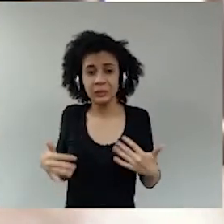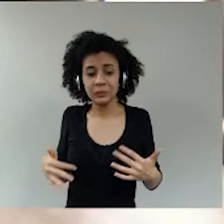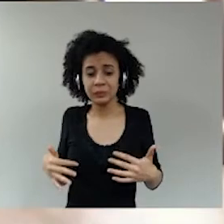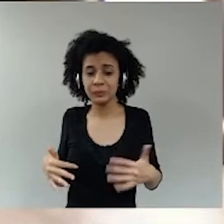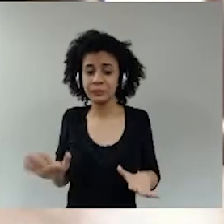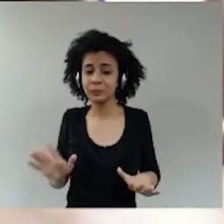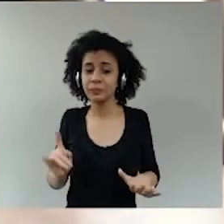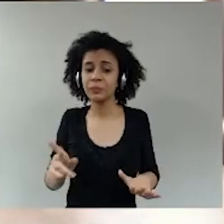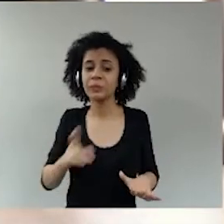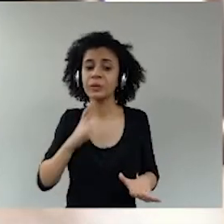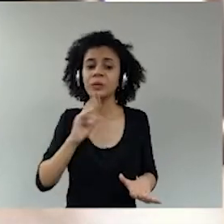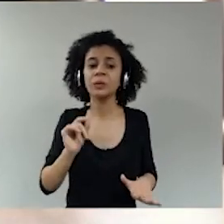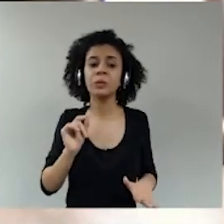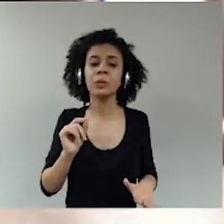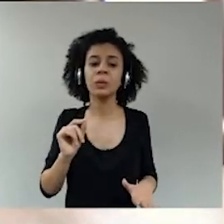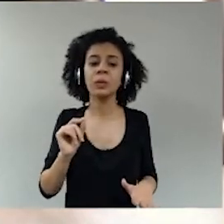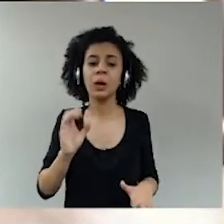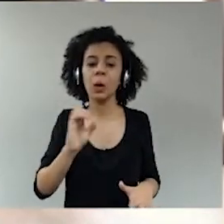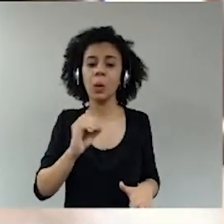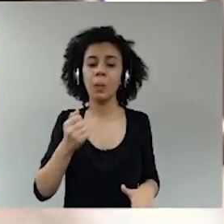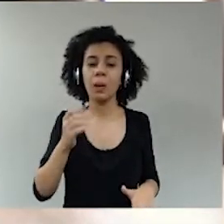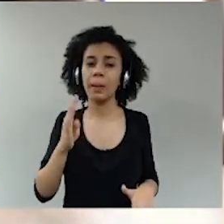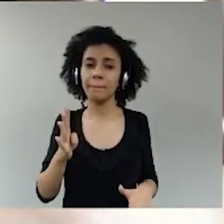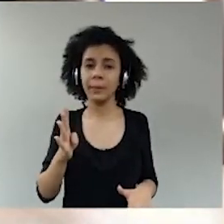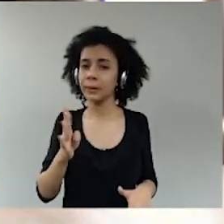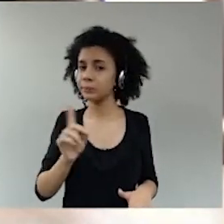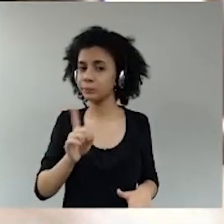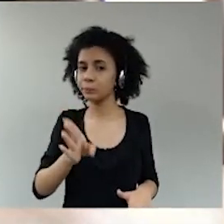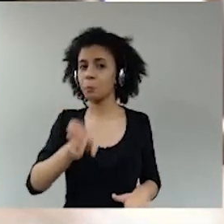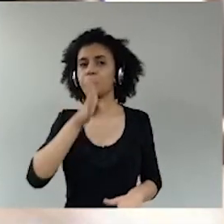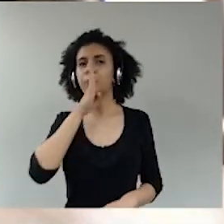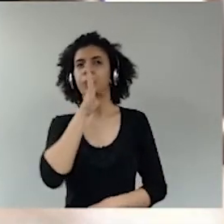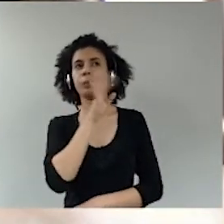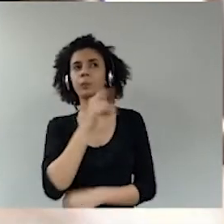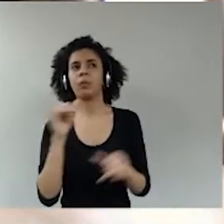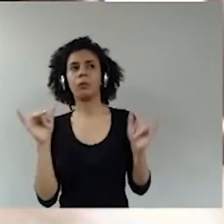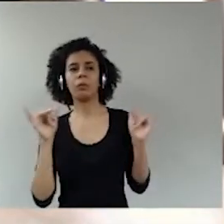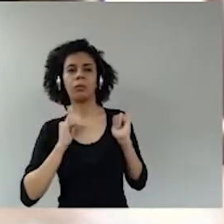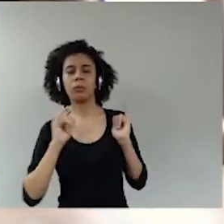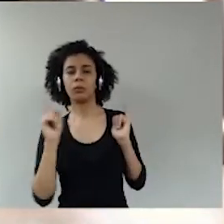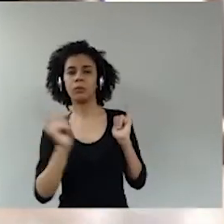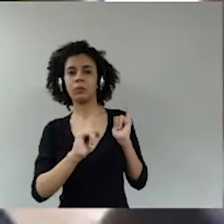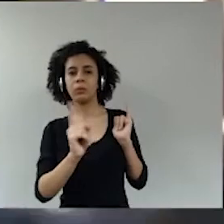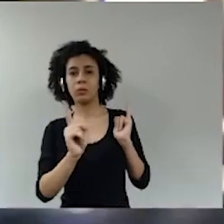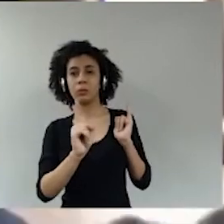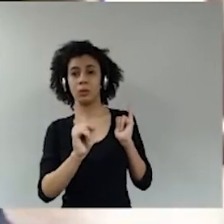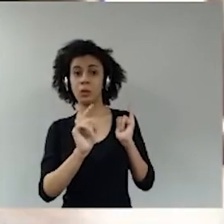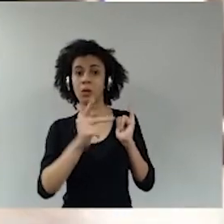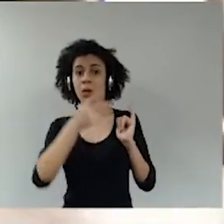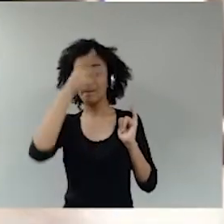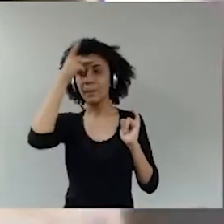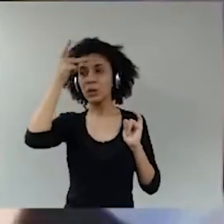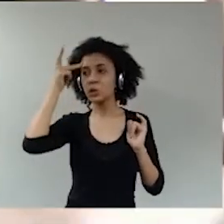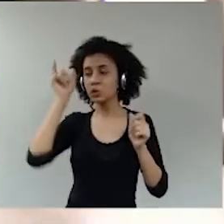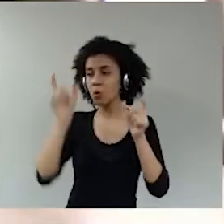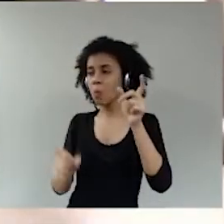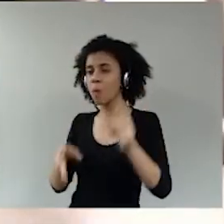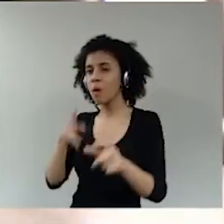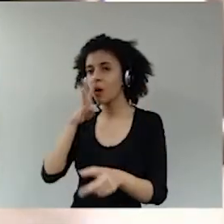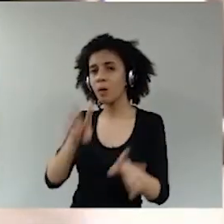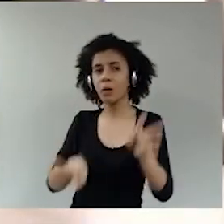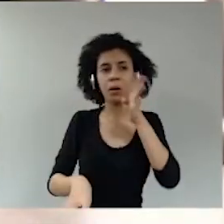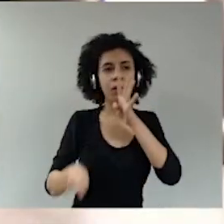É sinal de que a OAB não está calada. É sinal de que aqueles críticos,